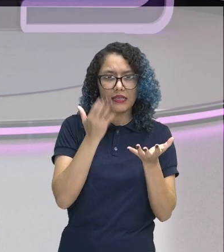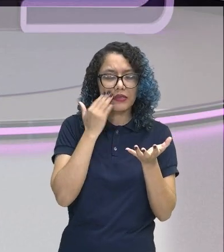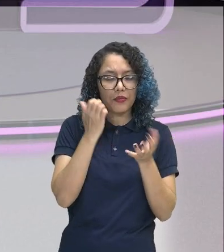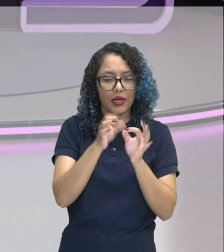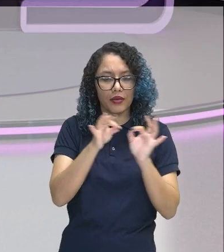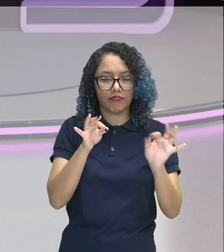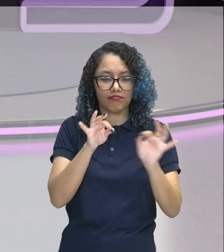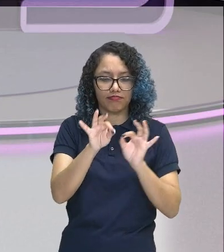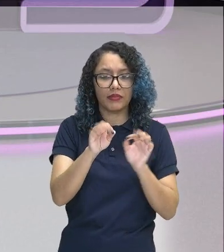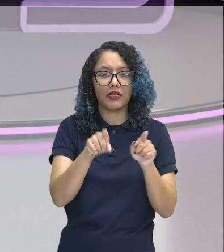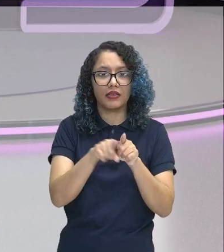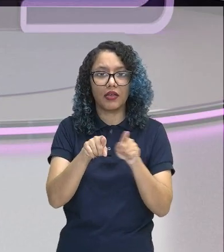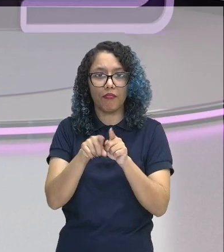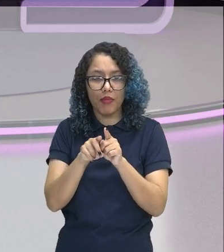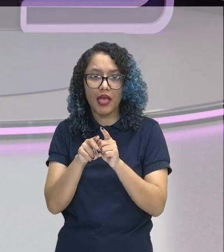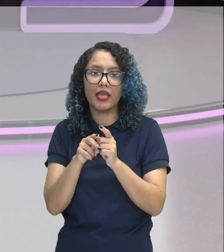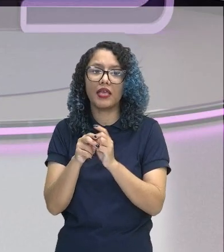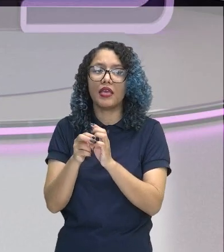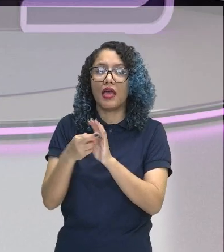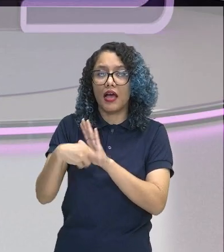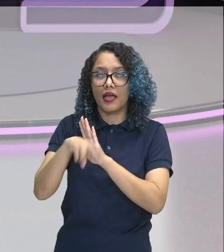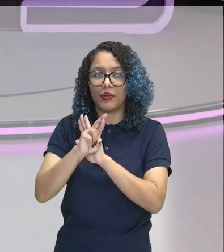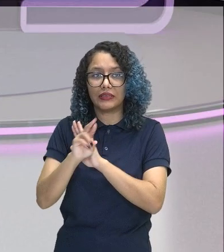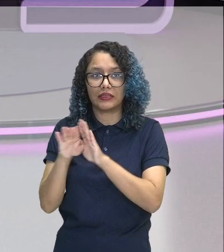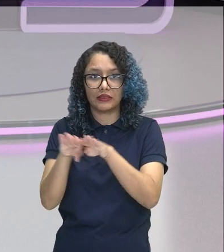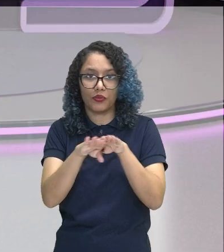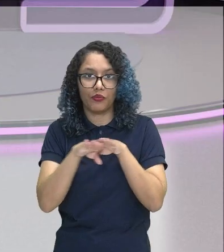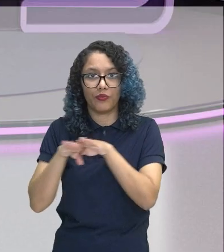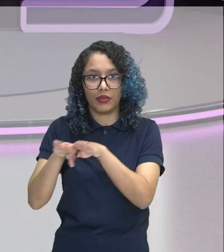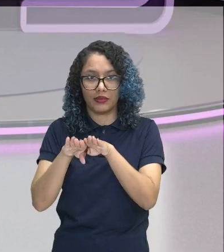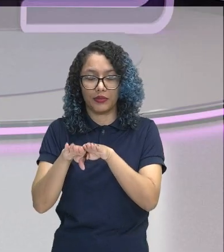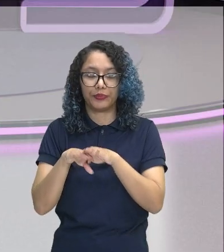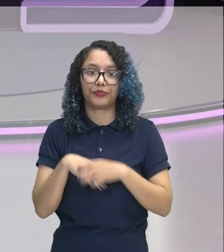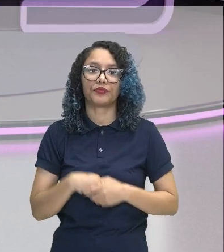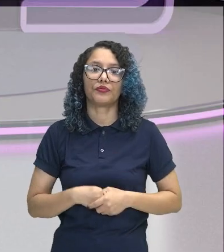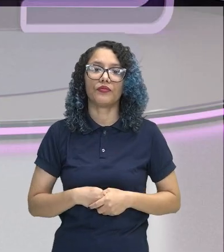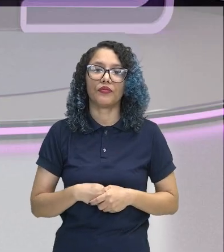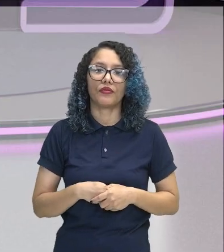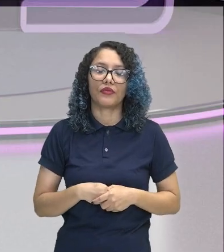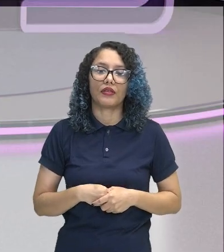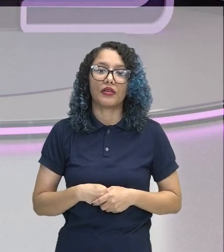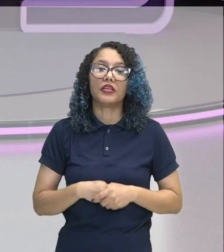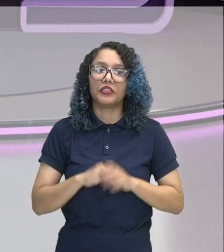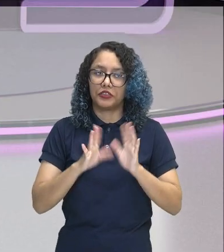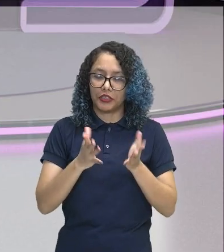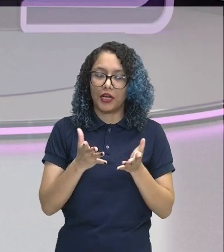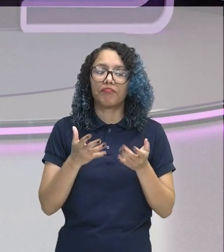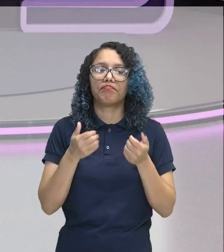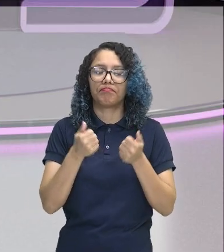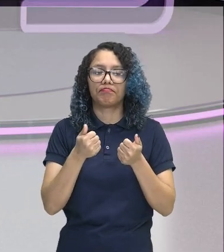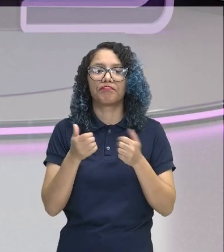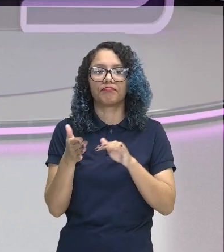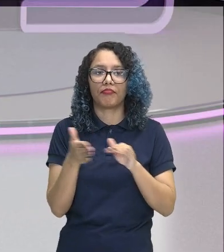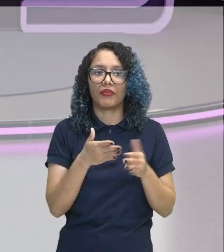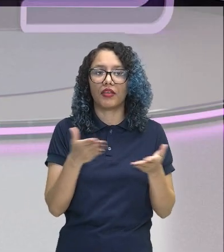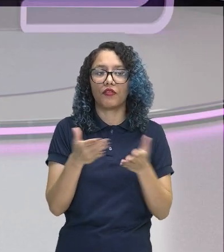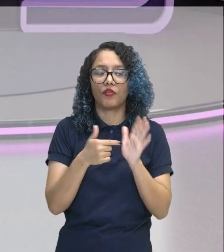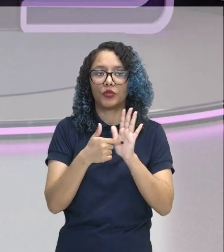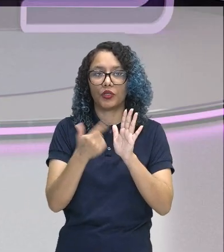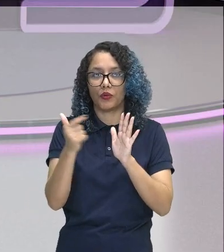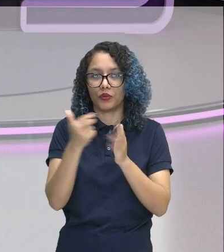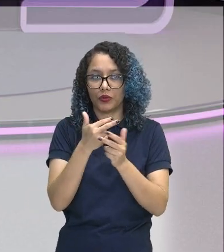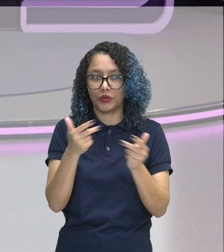desejamos medir, e a unidade de medida padrão, certo? Bom, disse isso para você, agora vem aqui comigo, que eu vou te mostrar uma outra coisa, porque